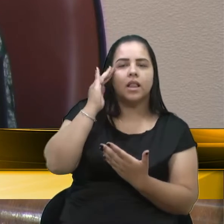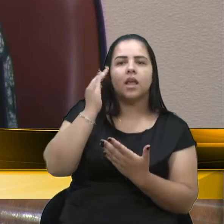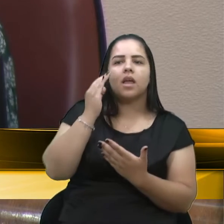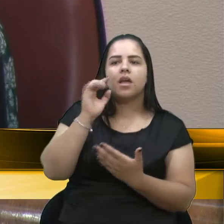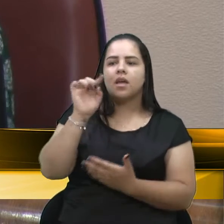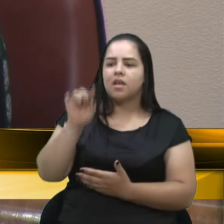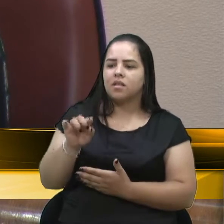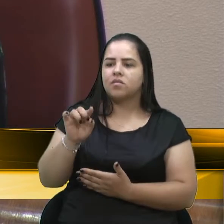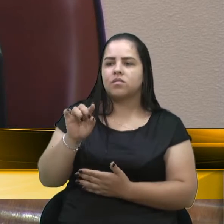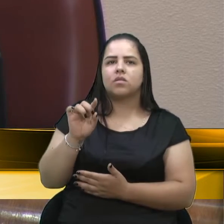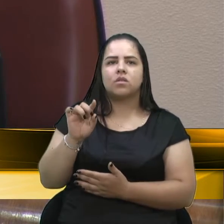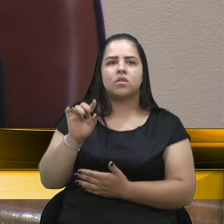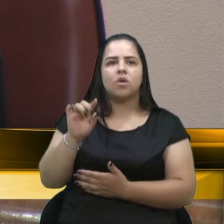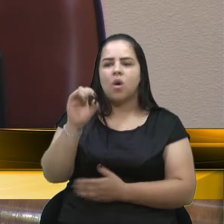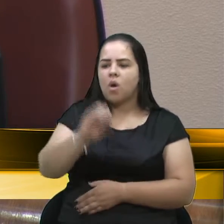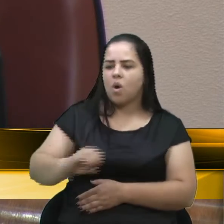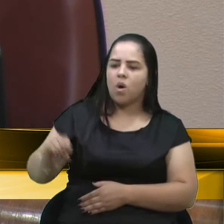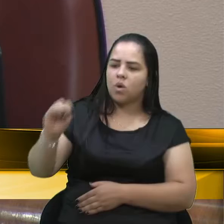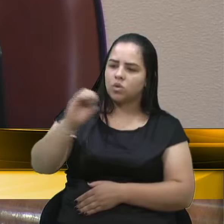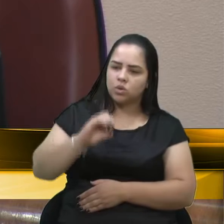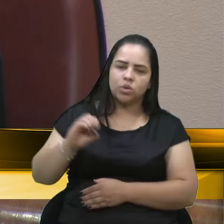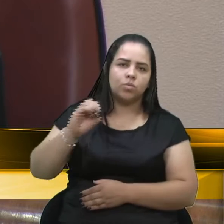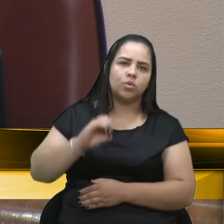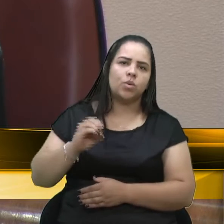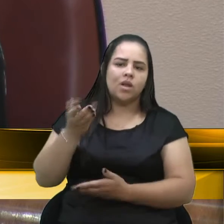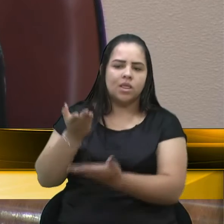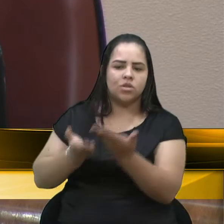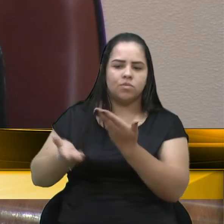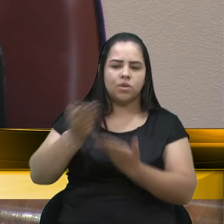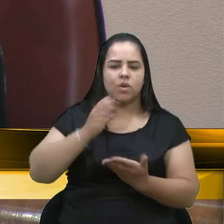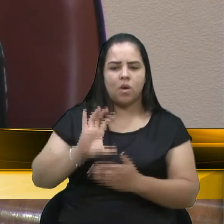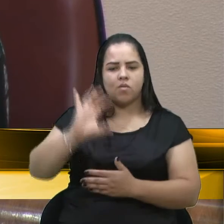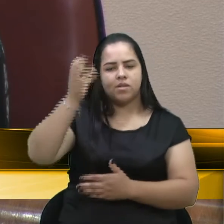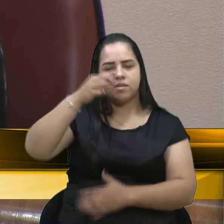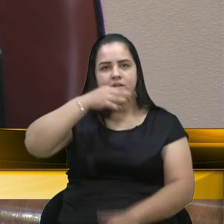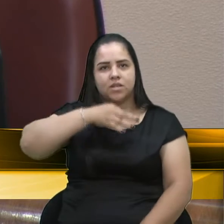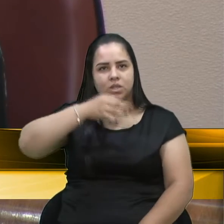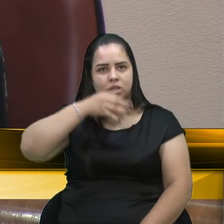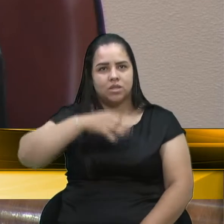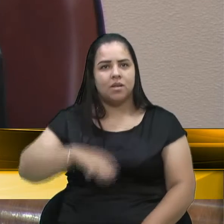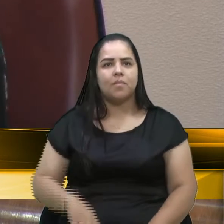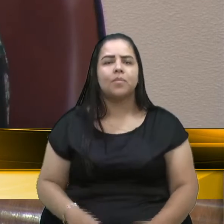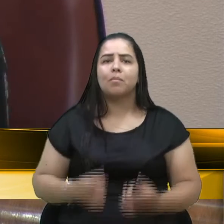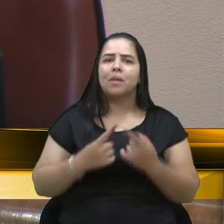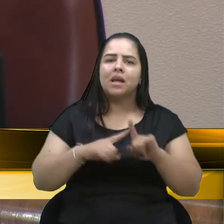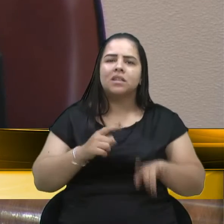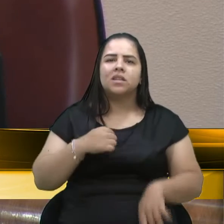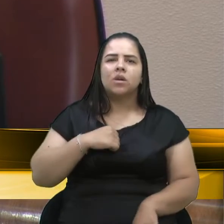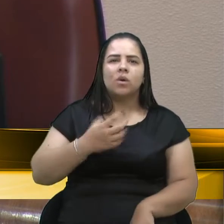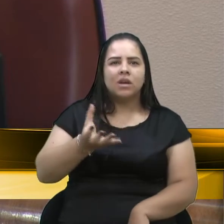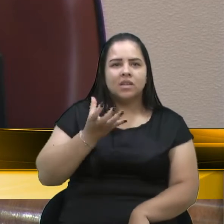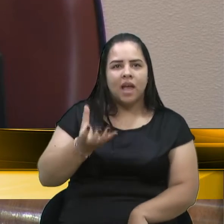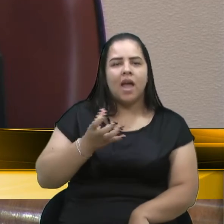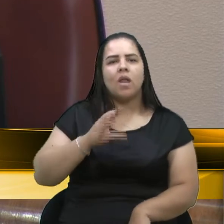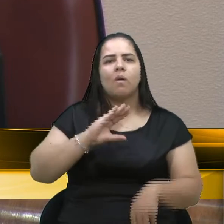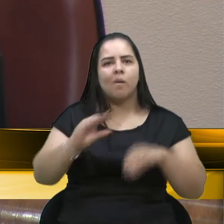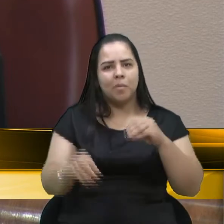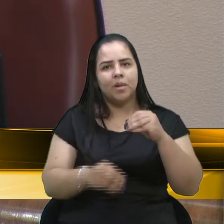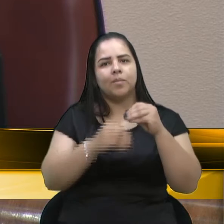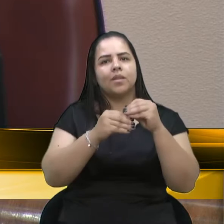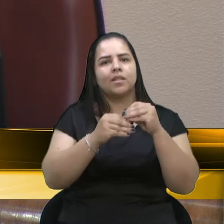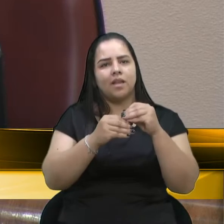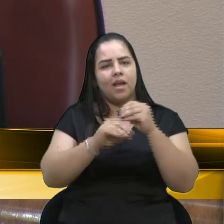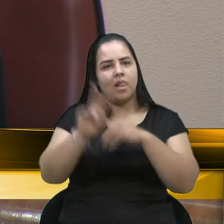Caxias. Mas, além disso, eu queria só reforçar, Tatiane, assim, para os nossos colegas vereadores e para quem está nos acompanhando,